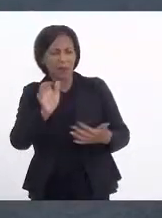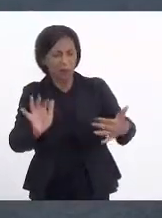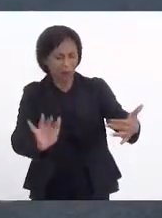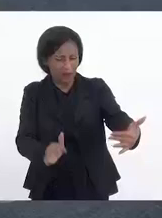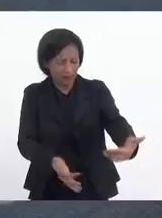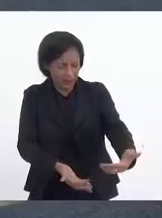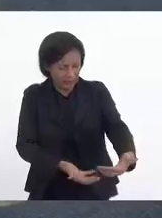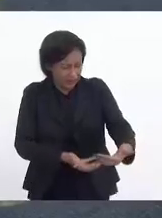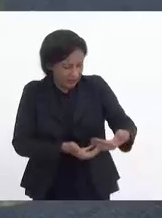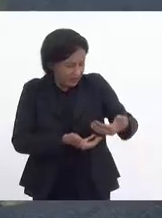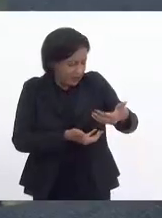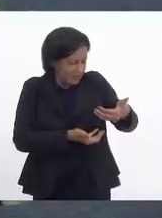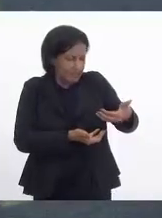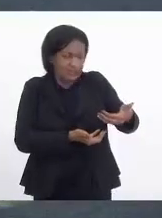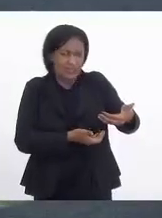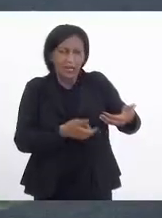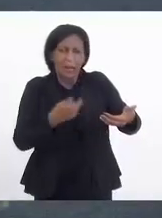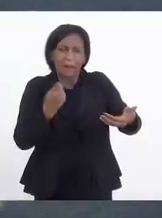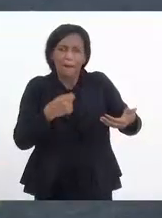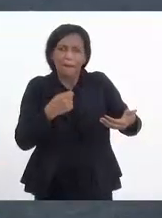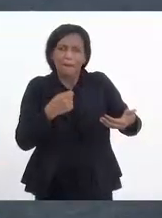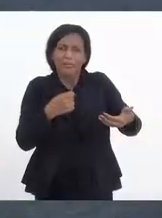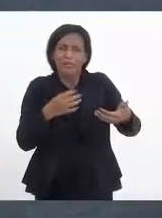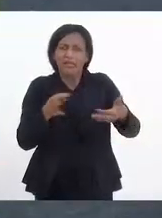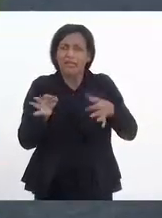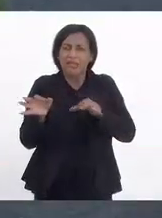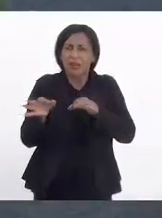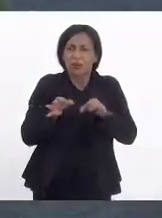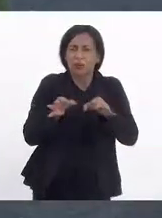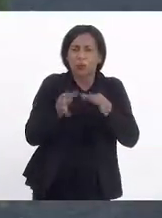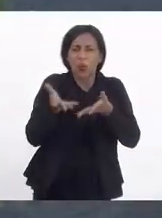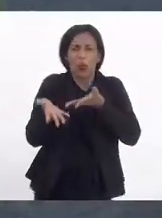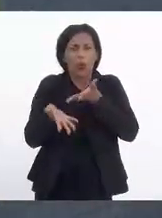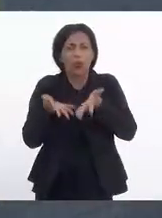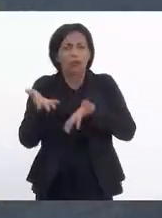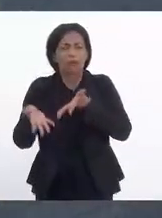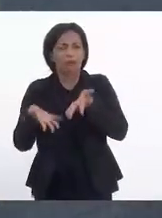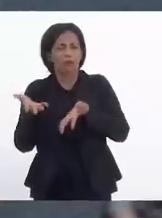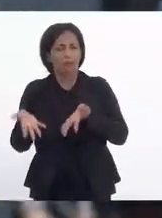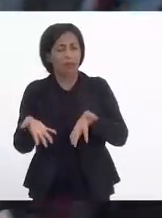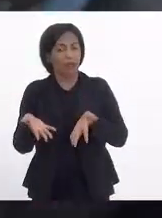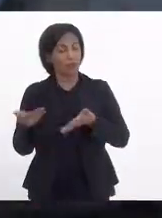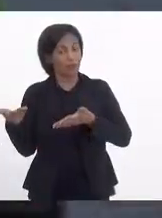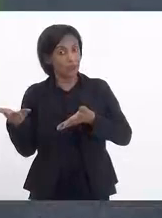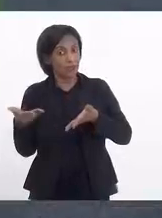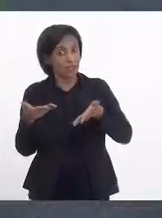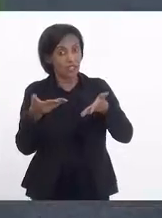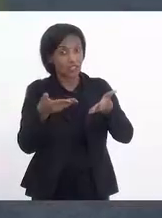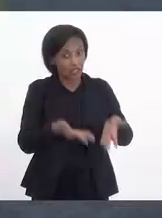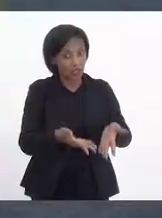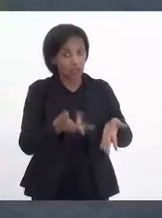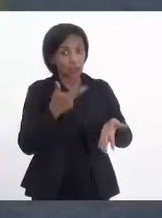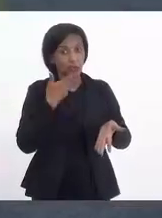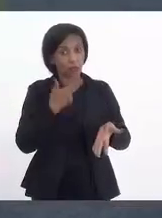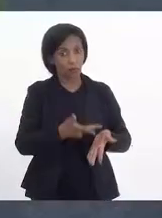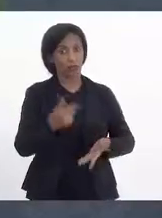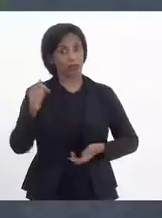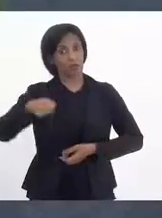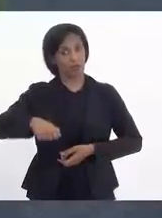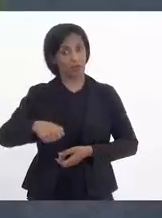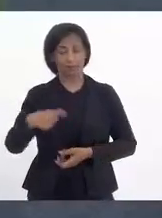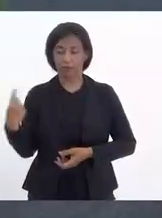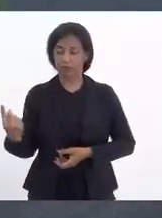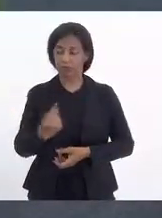desse no colo precisa de muita técnica muito cuidado E é disso que nós estamos falando aqui